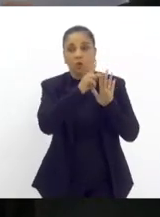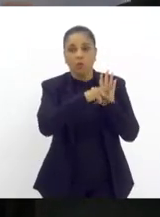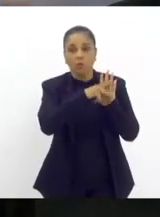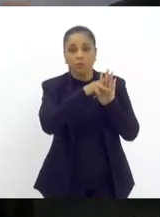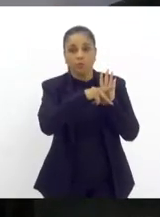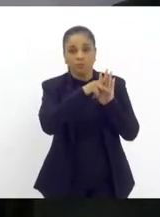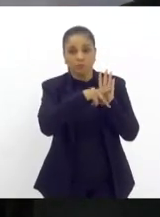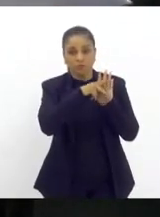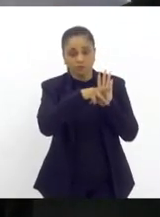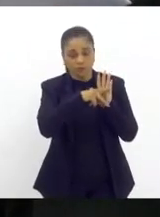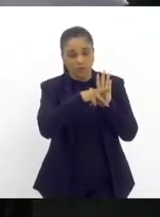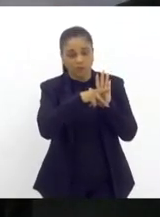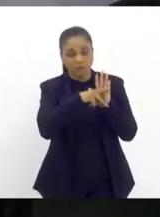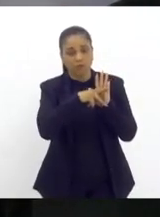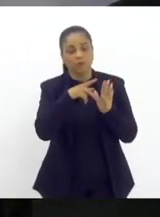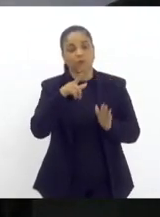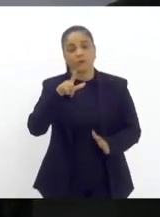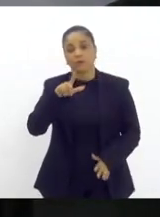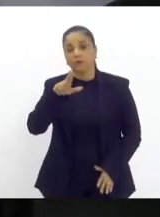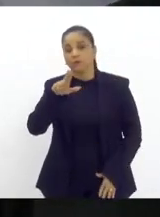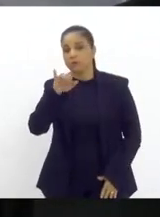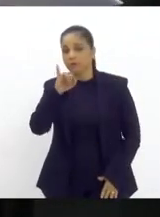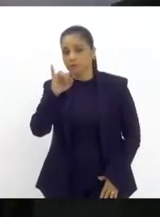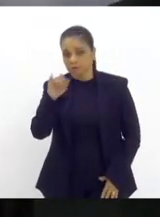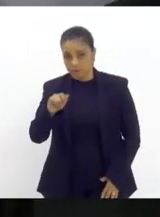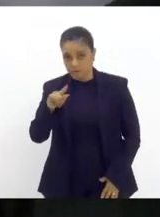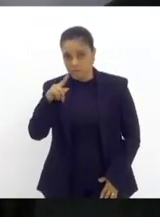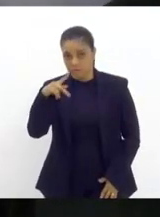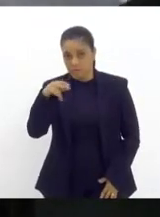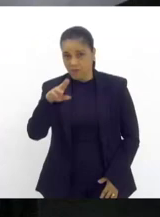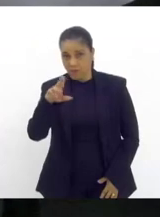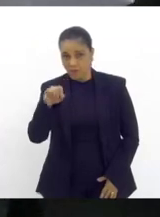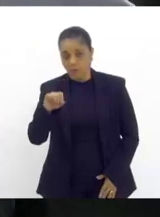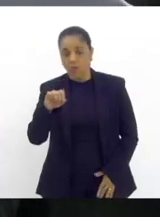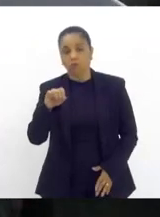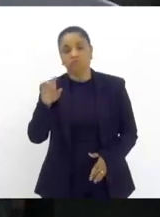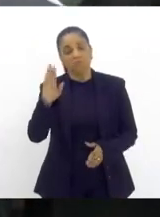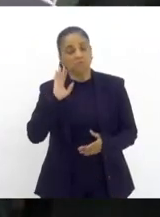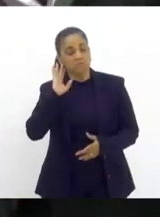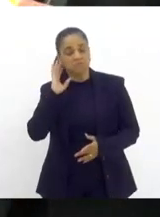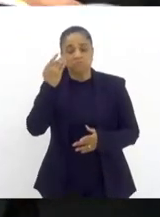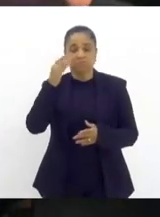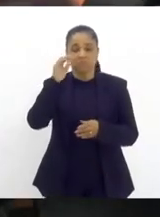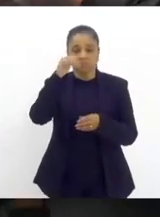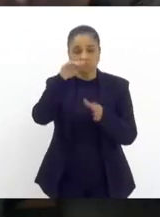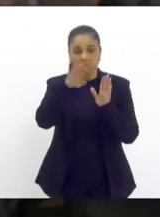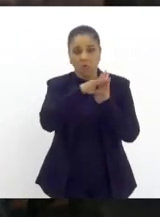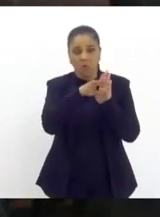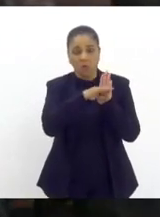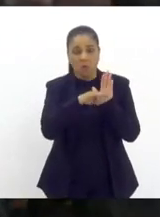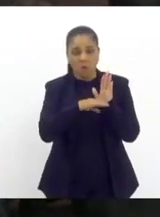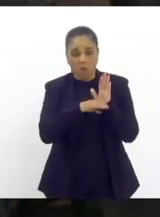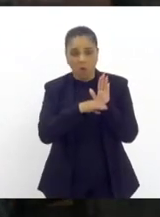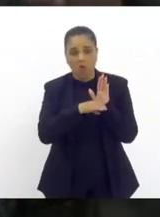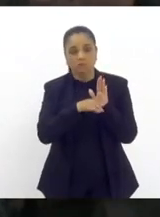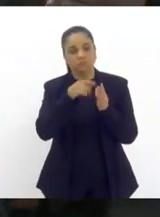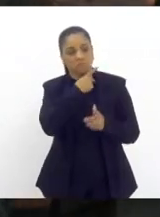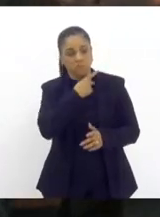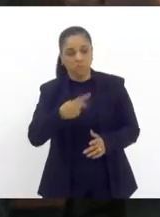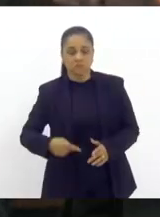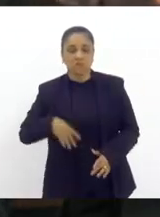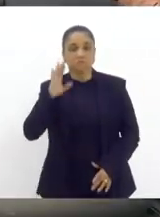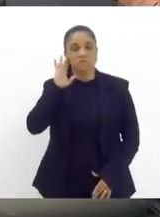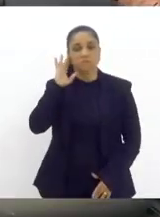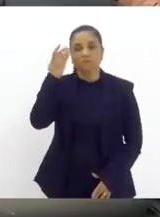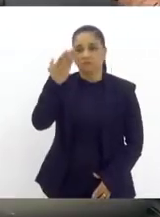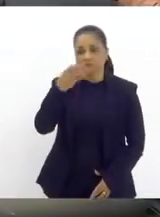em primeiro inclusive Deputado Luiz Paulo já tá a primeira peço para vossa excelência desse dia questão de ordem que eu trago a vossa excelência cabe a presidência desse